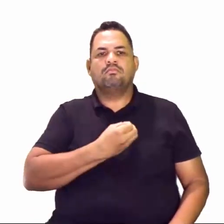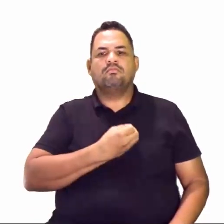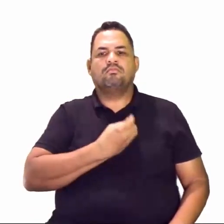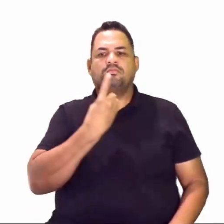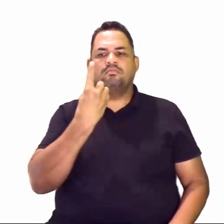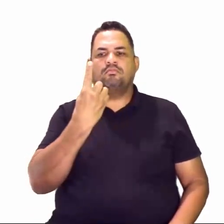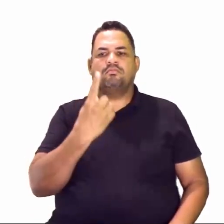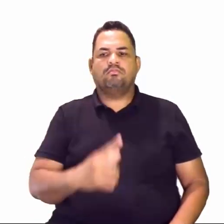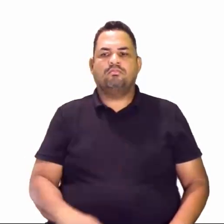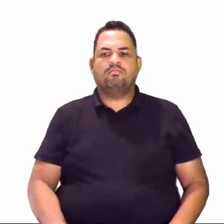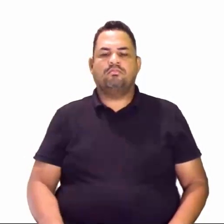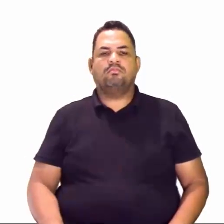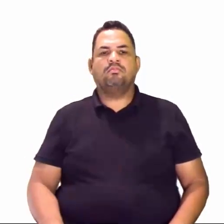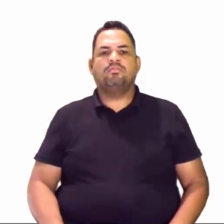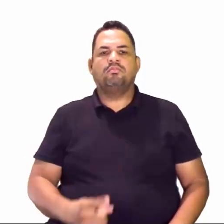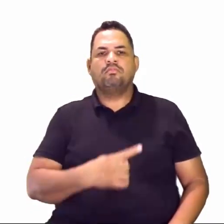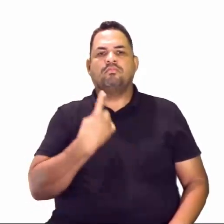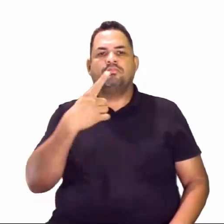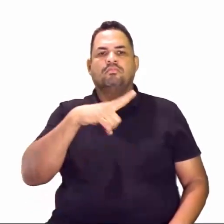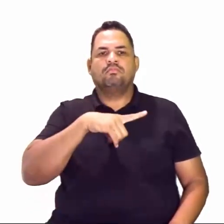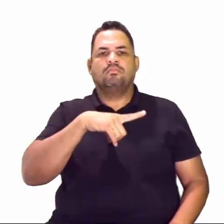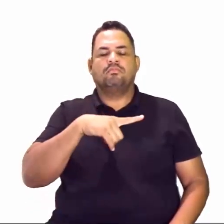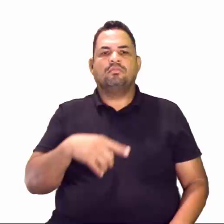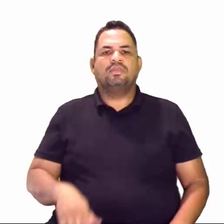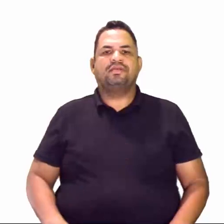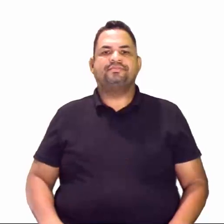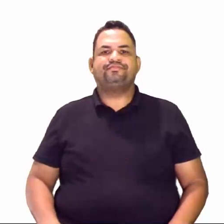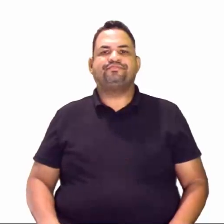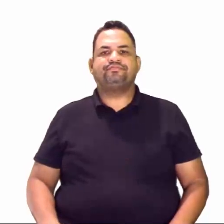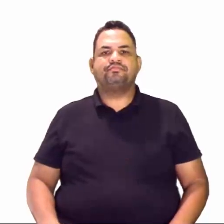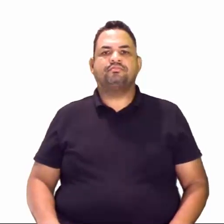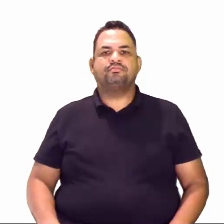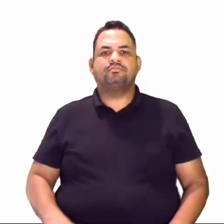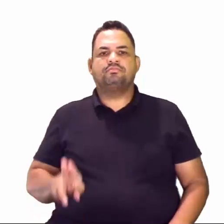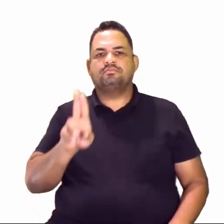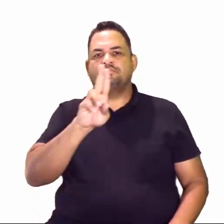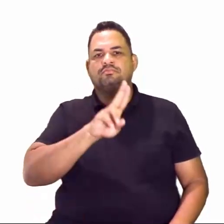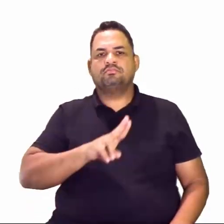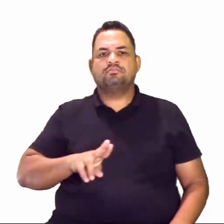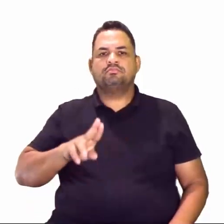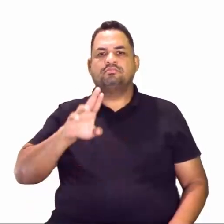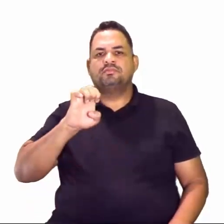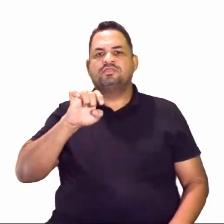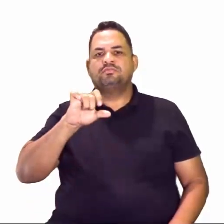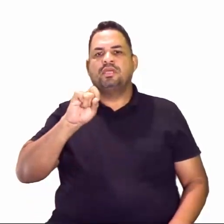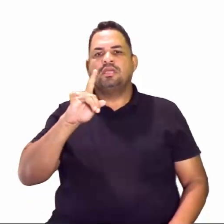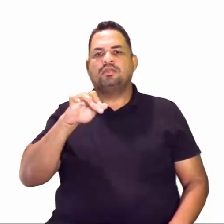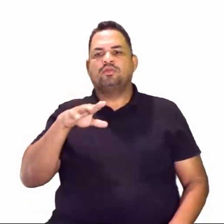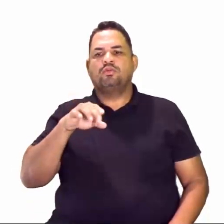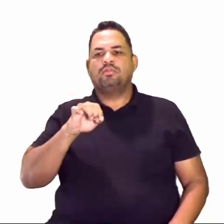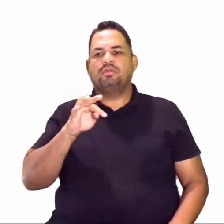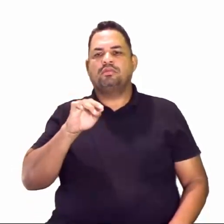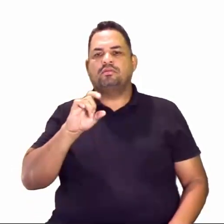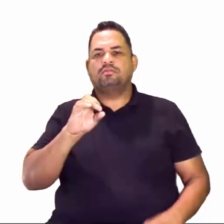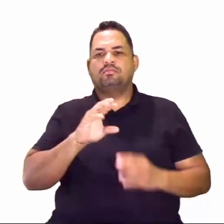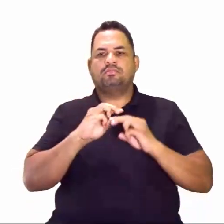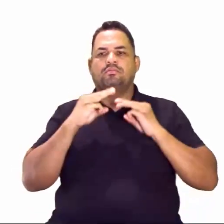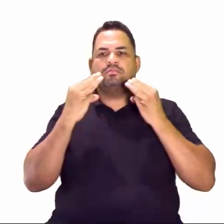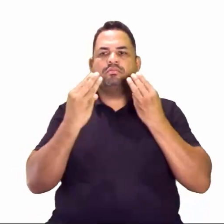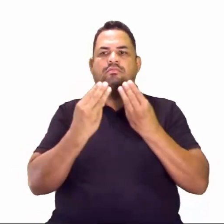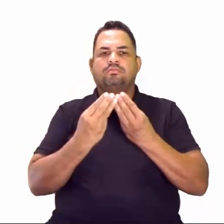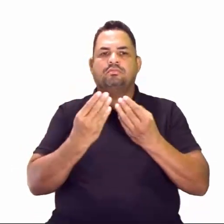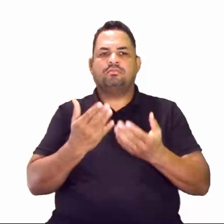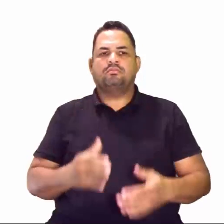1. A questão de número 1 nós temos dizendo o seguinte: usando o espectrômetro de massa,